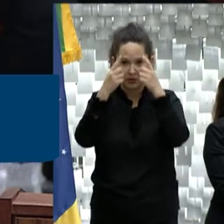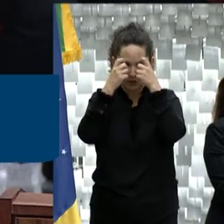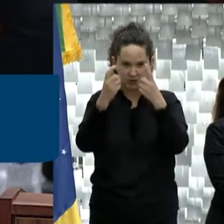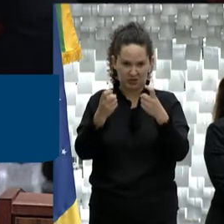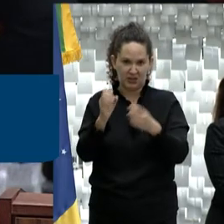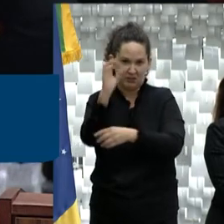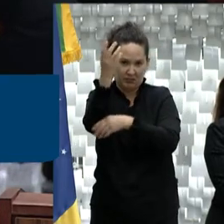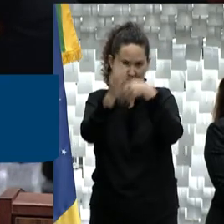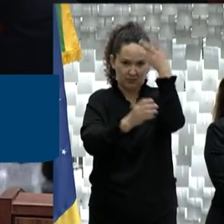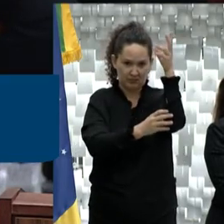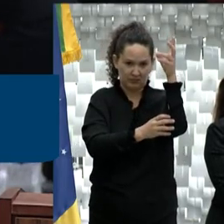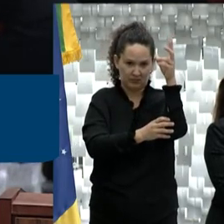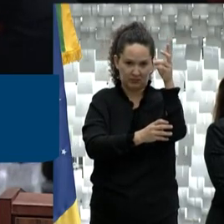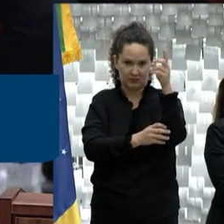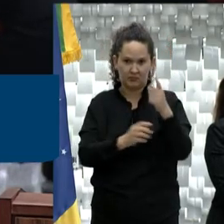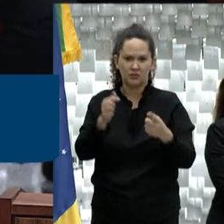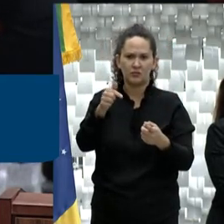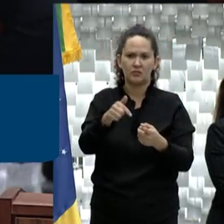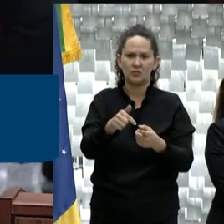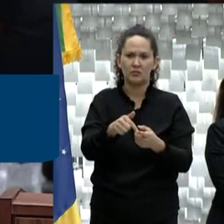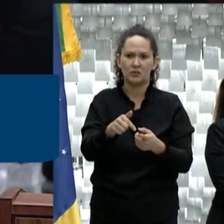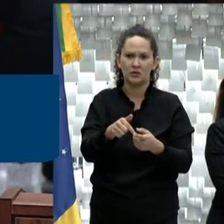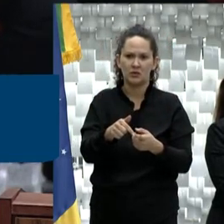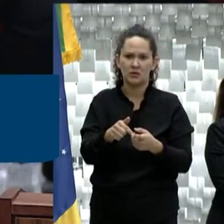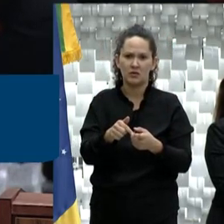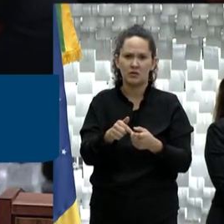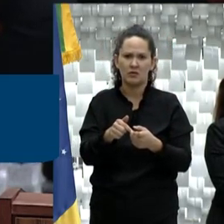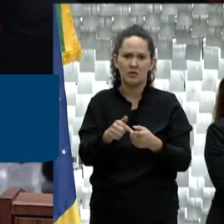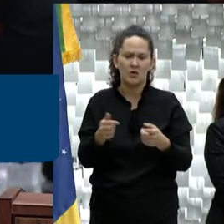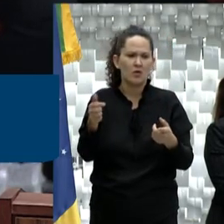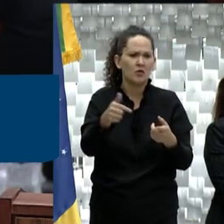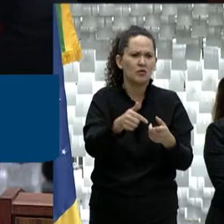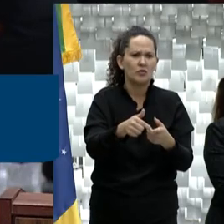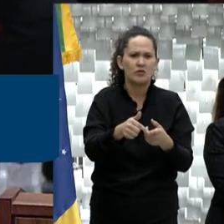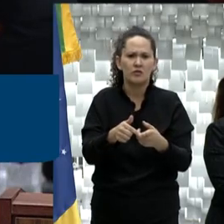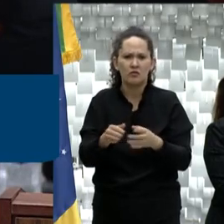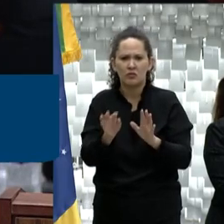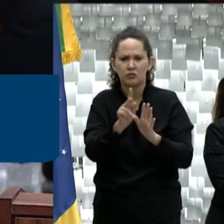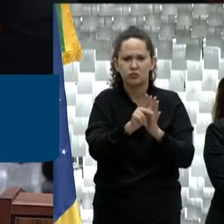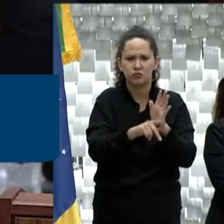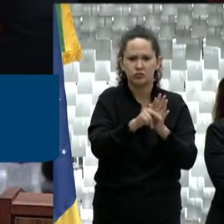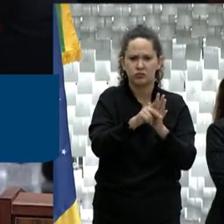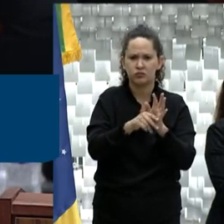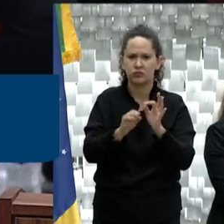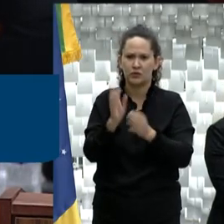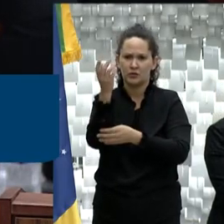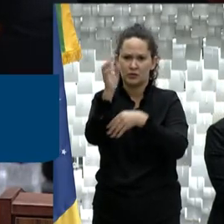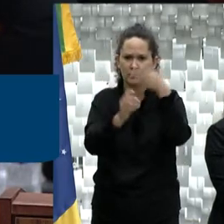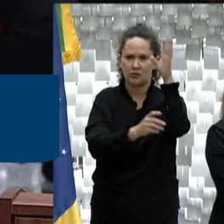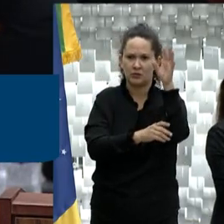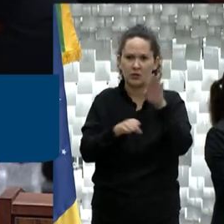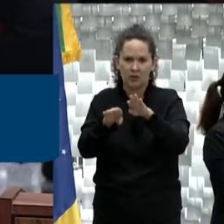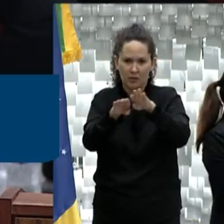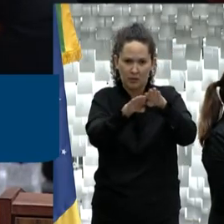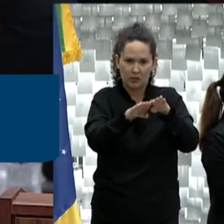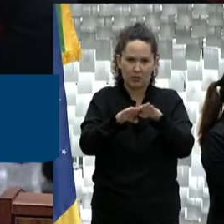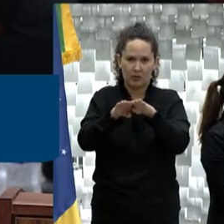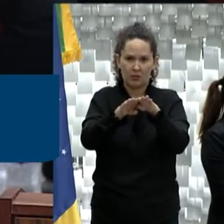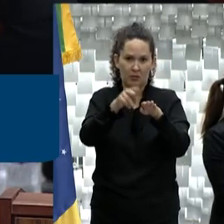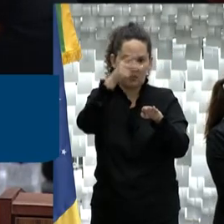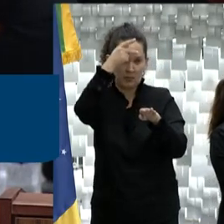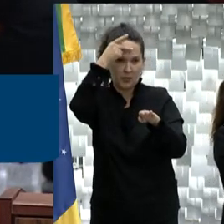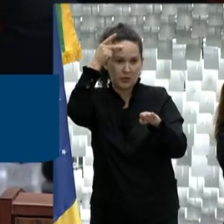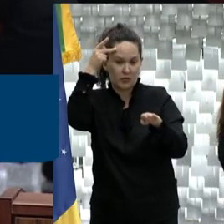ambientais, para fins de apuração de nexo de causalidade no plano ambiental, equiparam-se quem